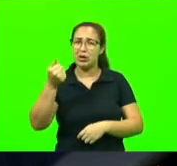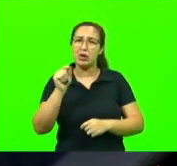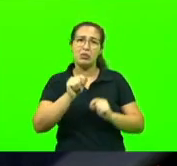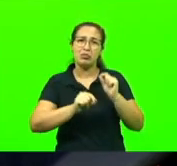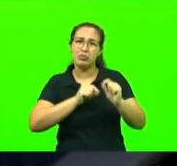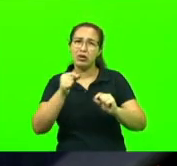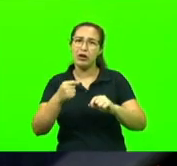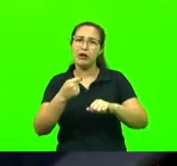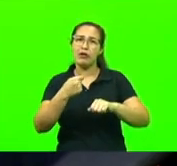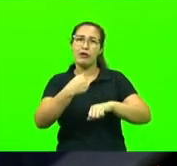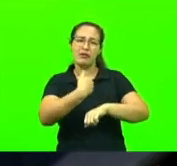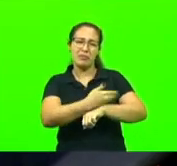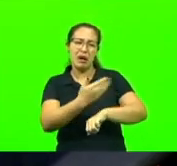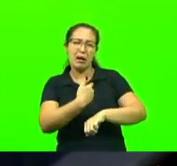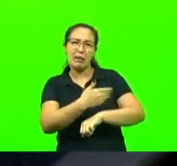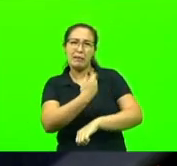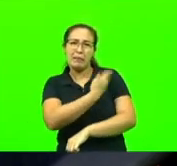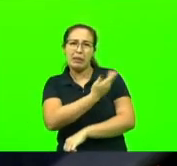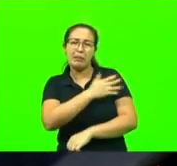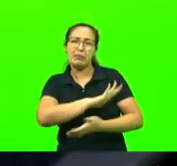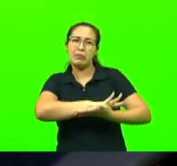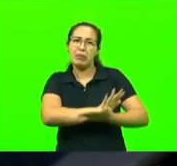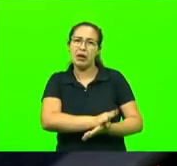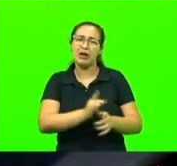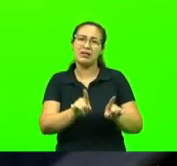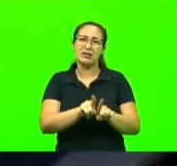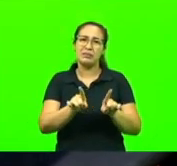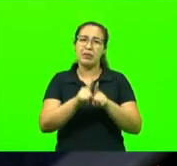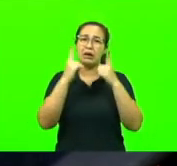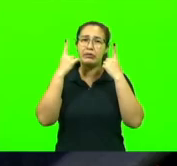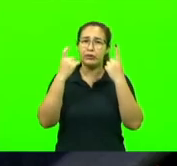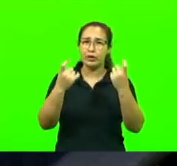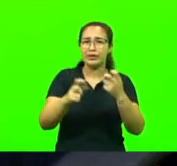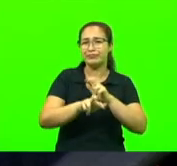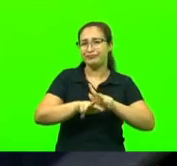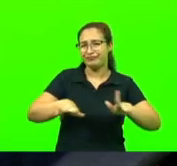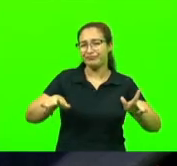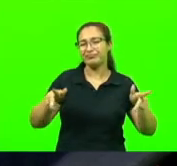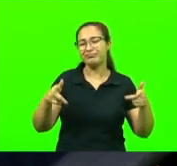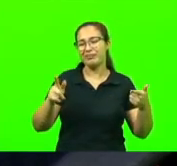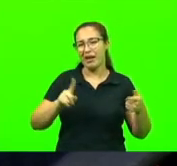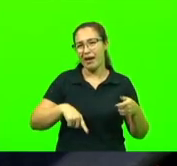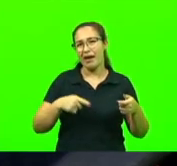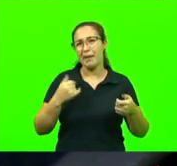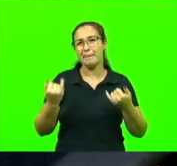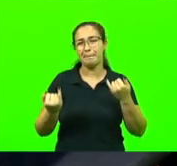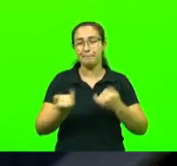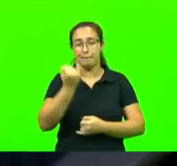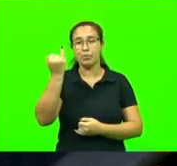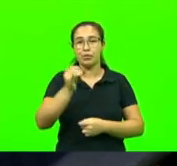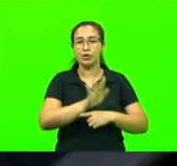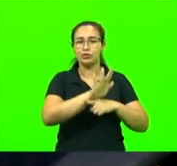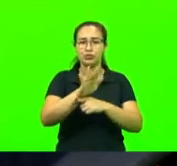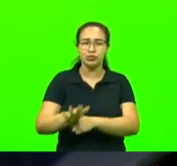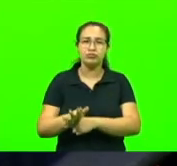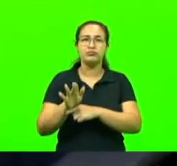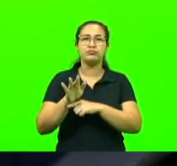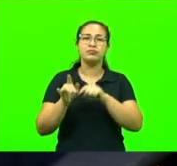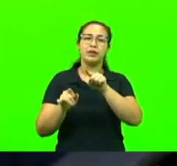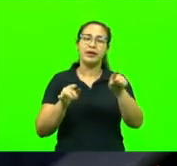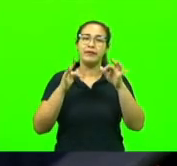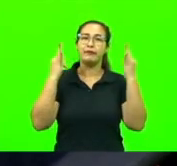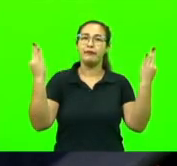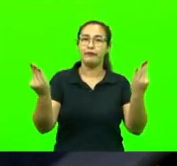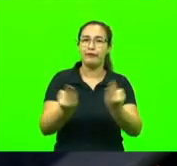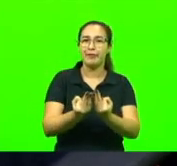preconceitos, a situações de violência, enfim. E é isso, no sentido de amparar as crianças e as famílias, é que essa matéria hoje